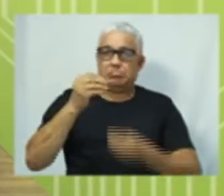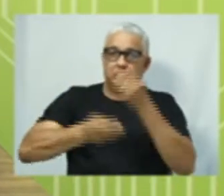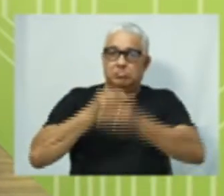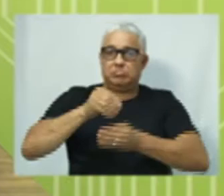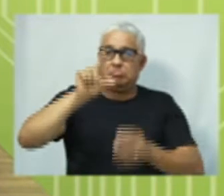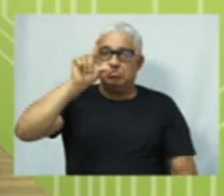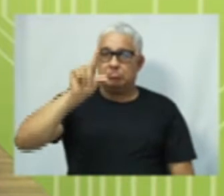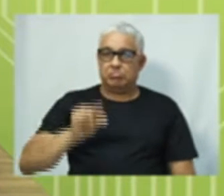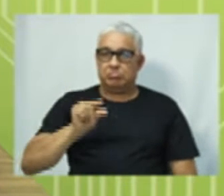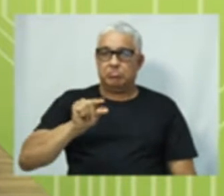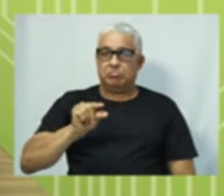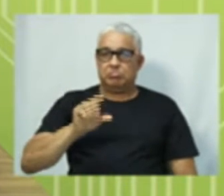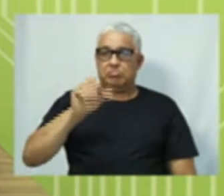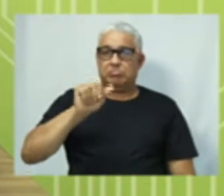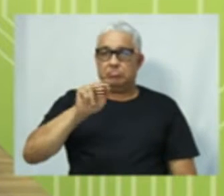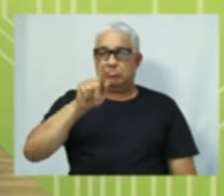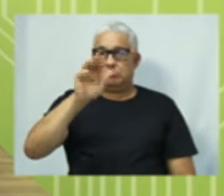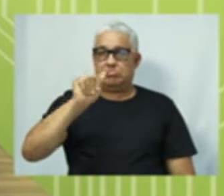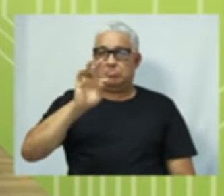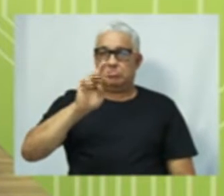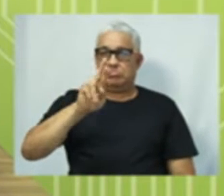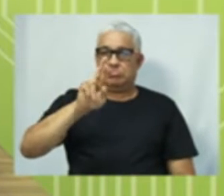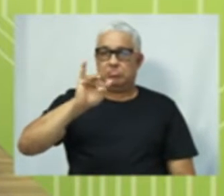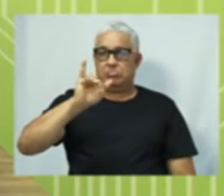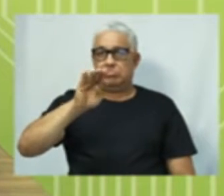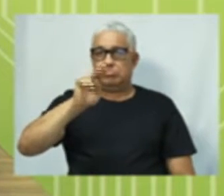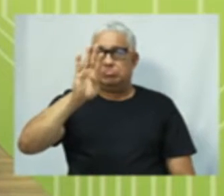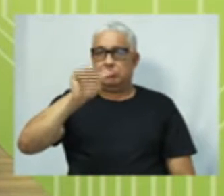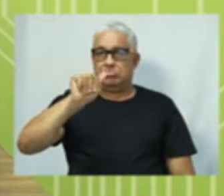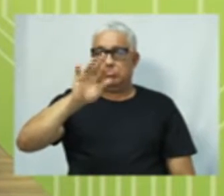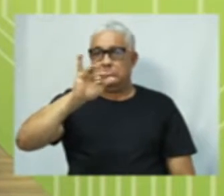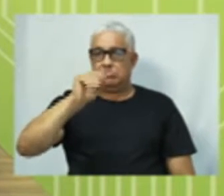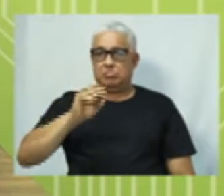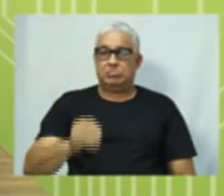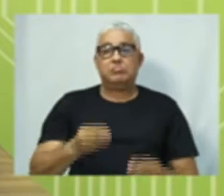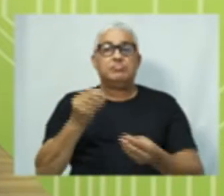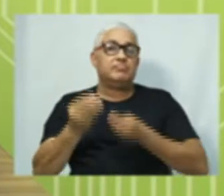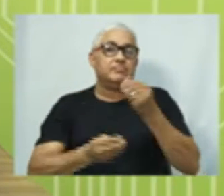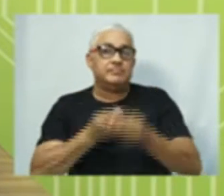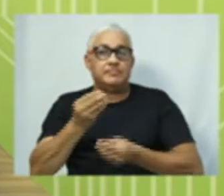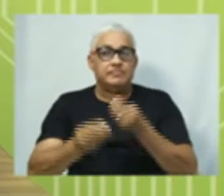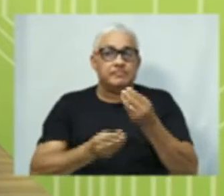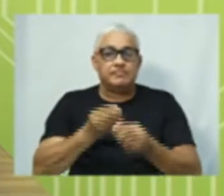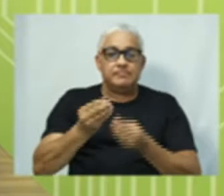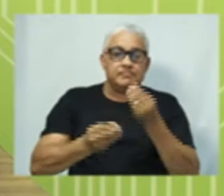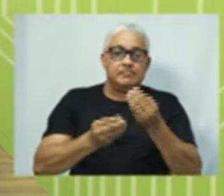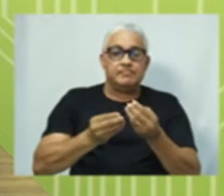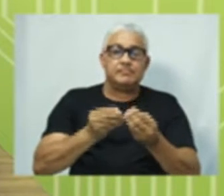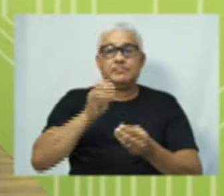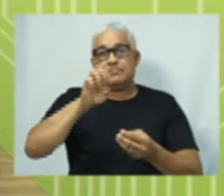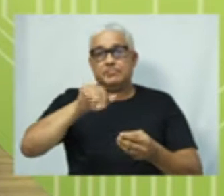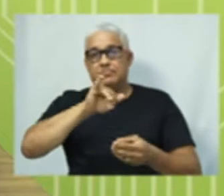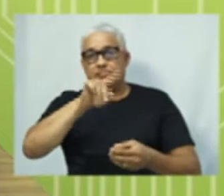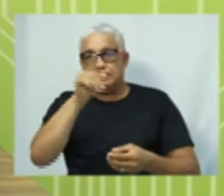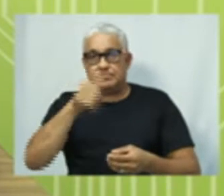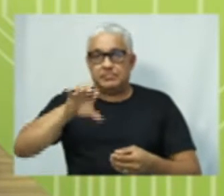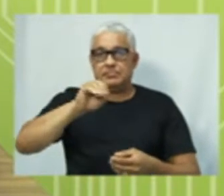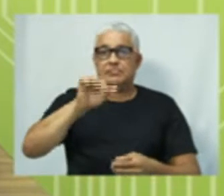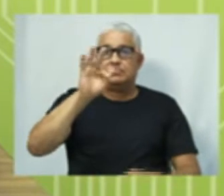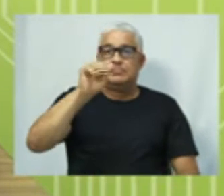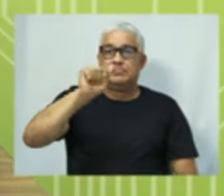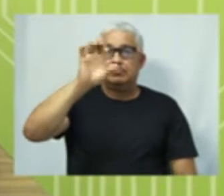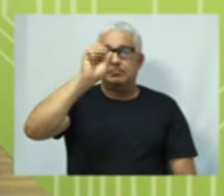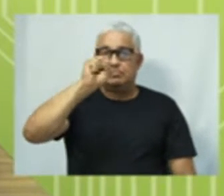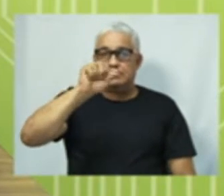diminuir nossa carga tributária de um modo legal? Fazendo a nossa elisão fiscal. O que é isso? Um planejamento